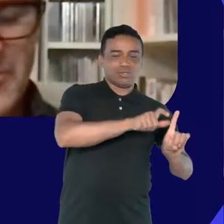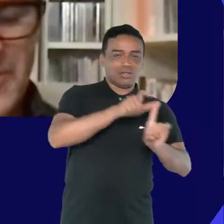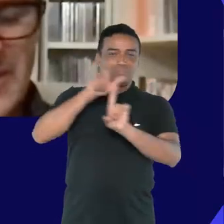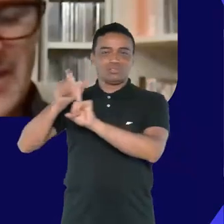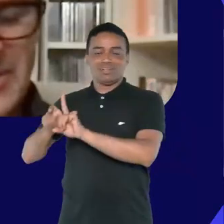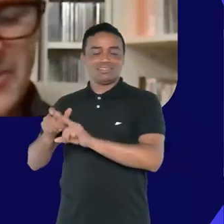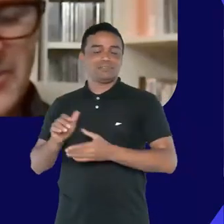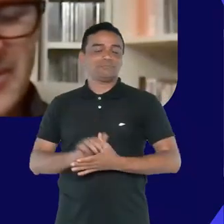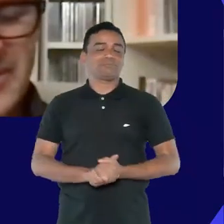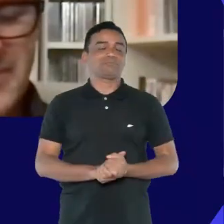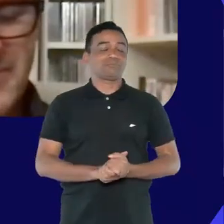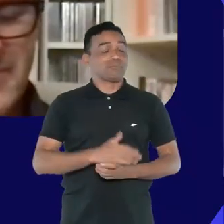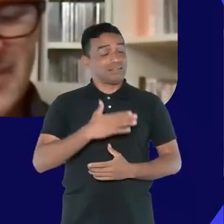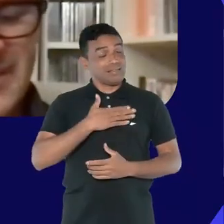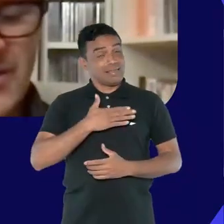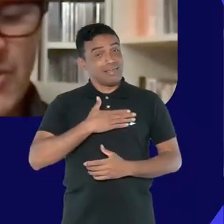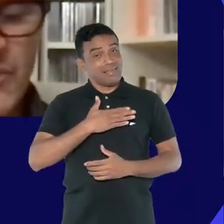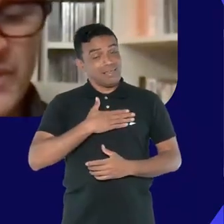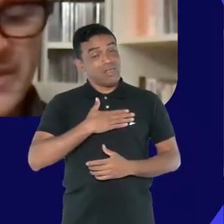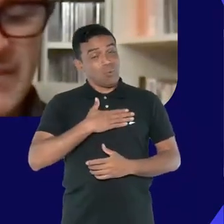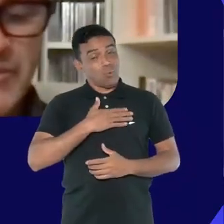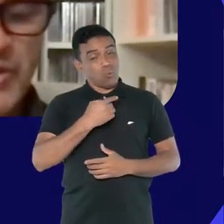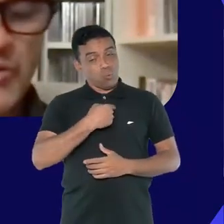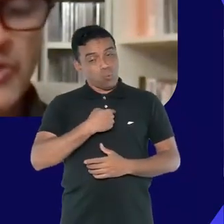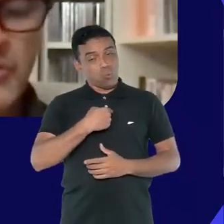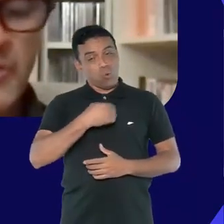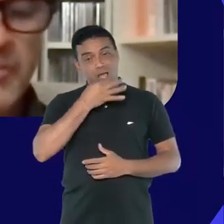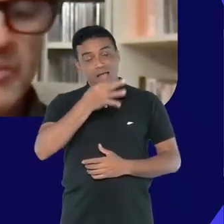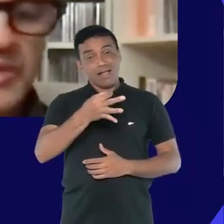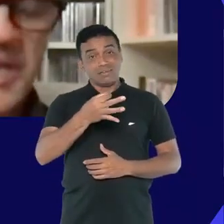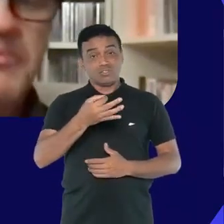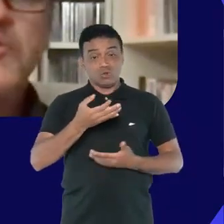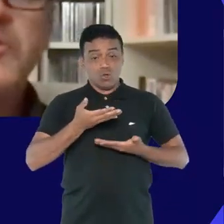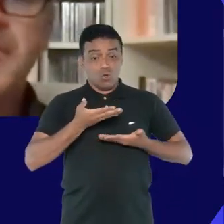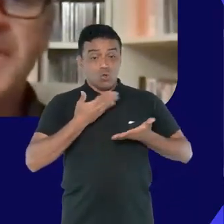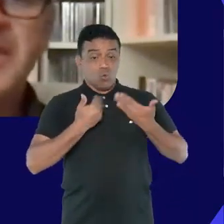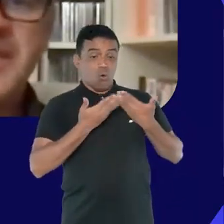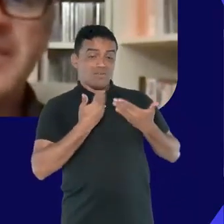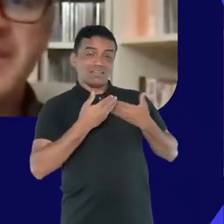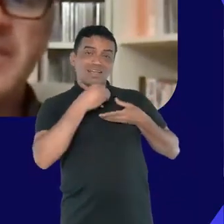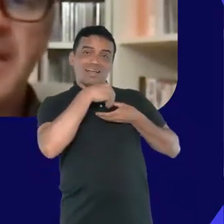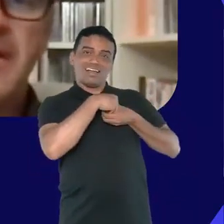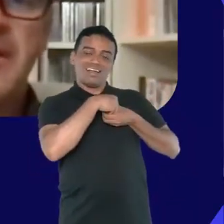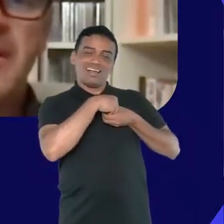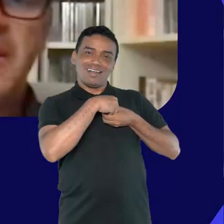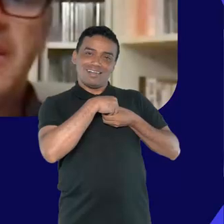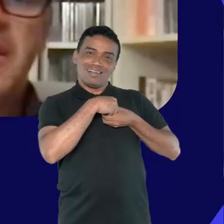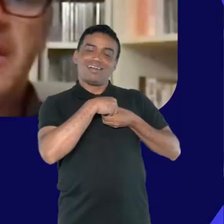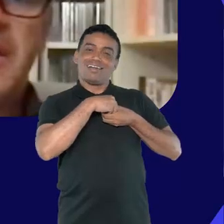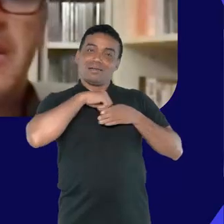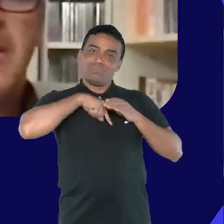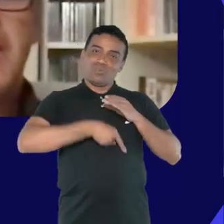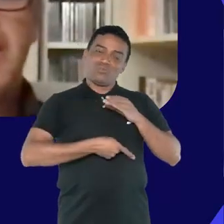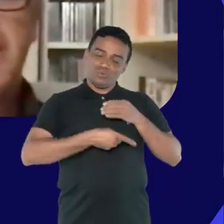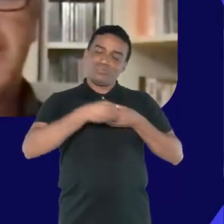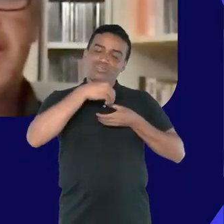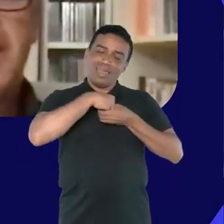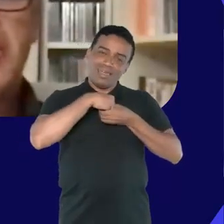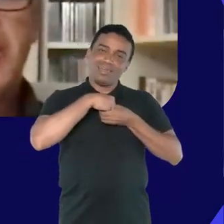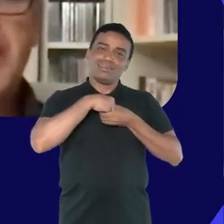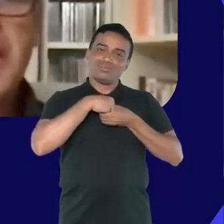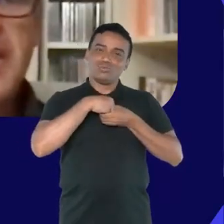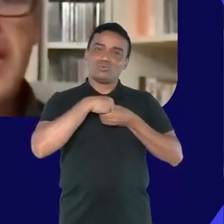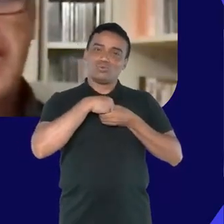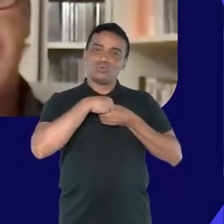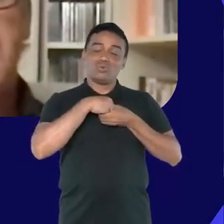Olha, eu acho que conversarmos connosco próprios é absolutamente essencial.